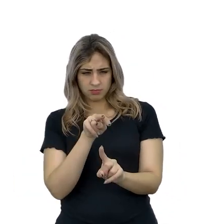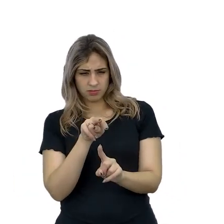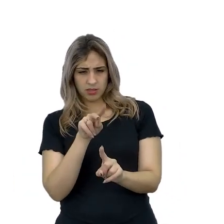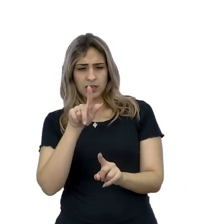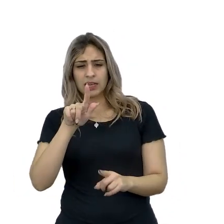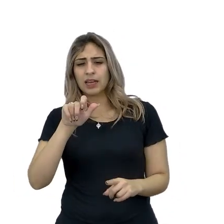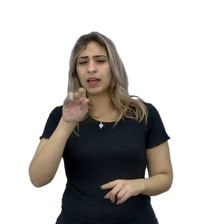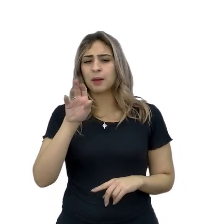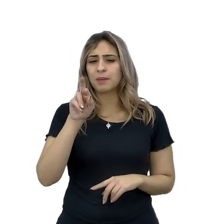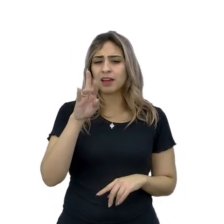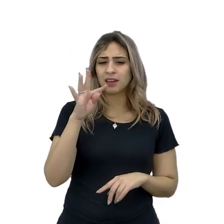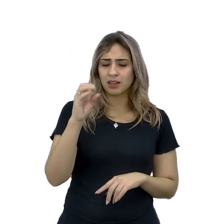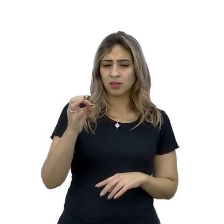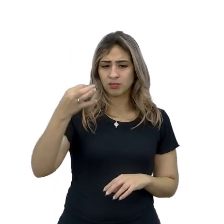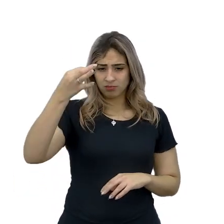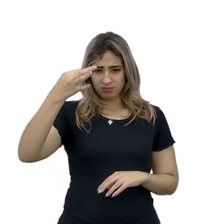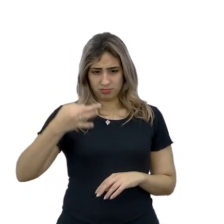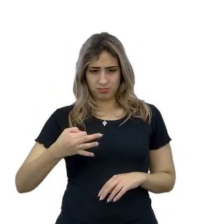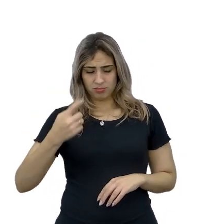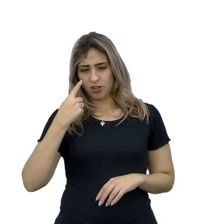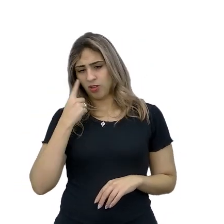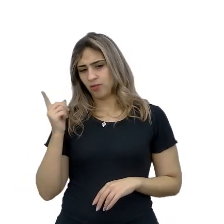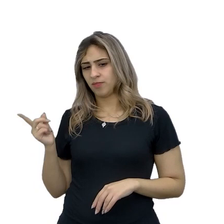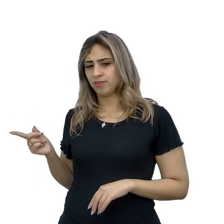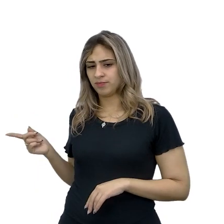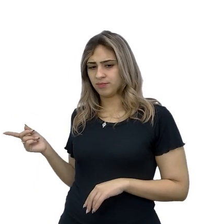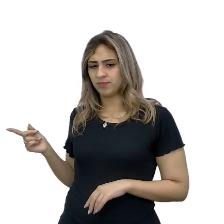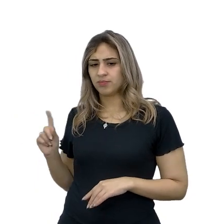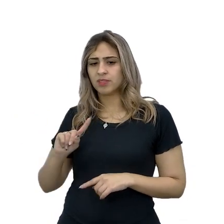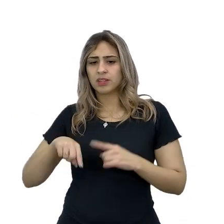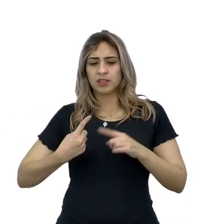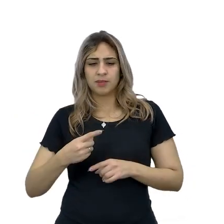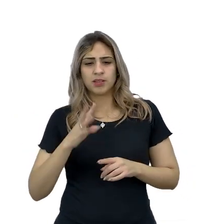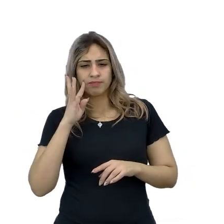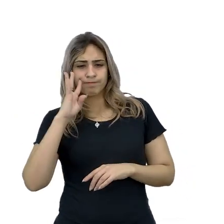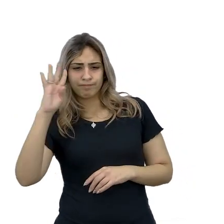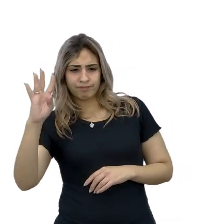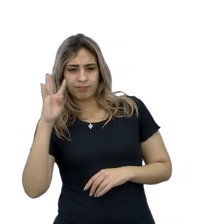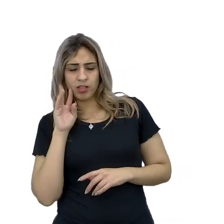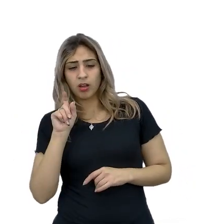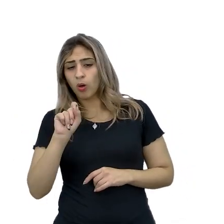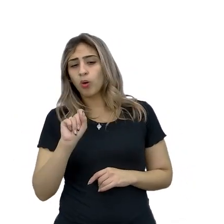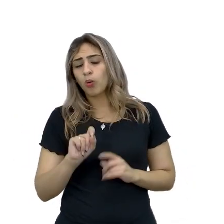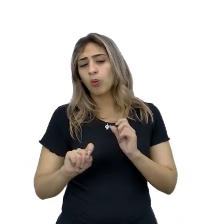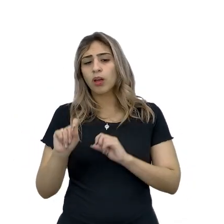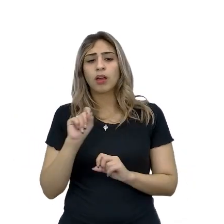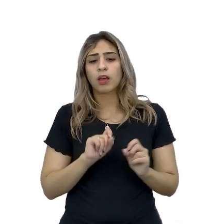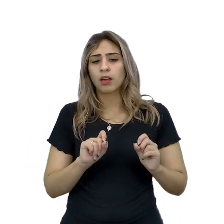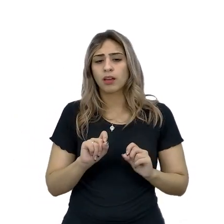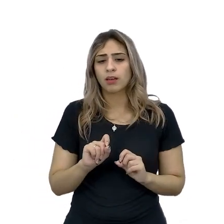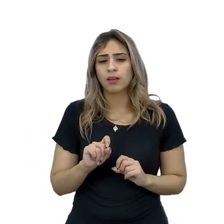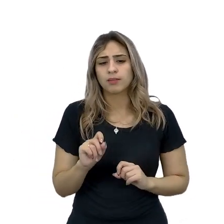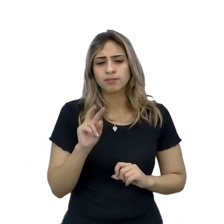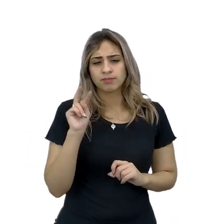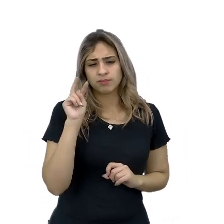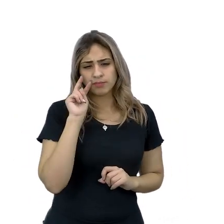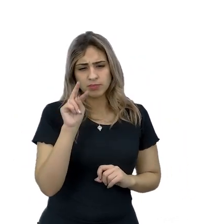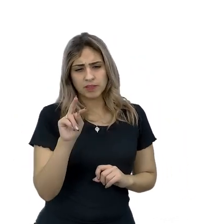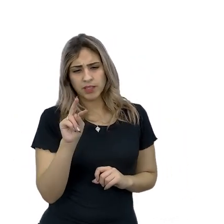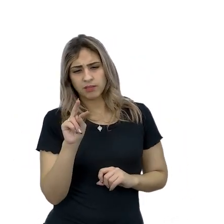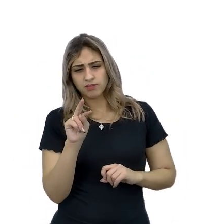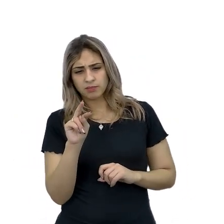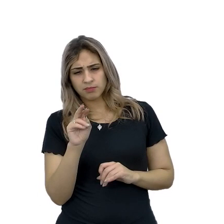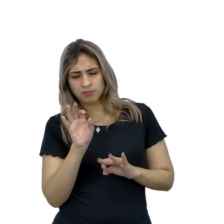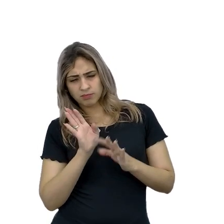Gabarito é a correta, só existe uma. E depois vem os distratores, que é quando a gente vê em que